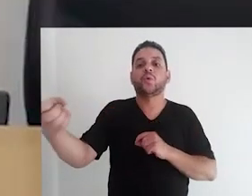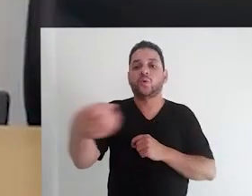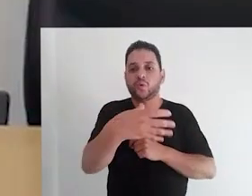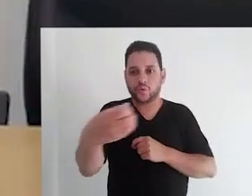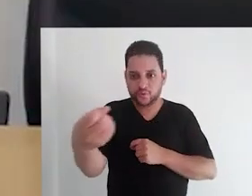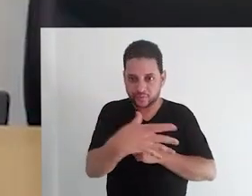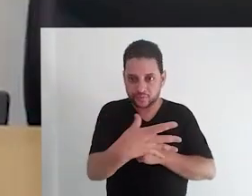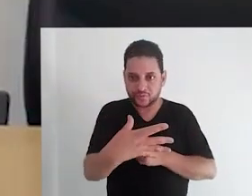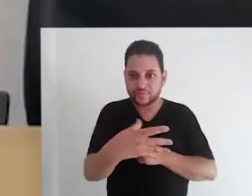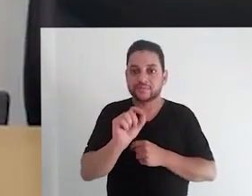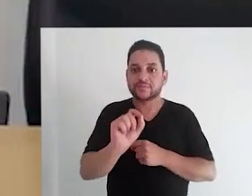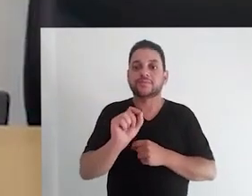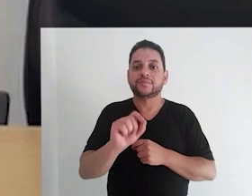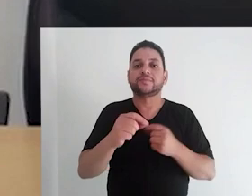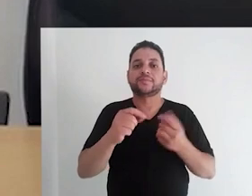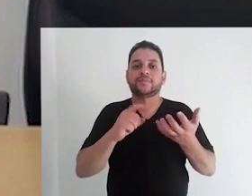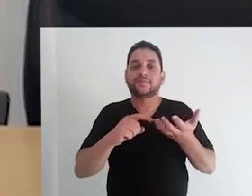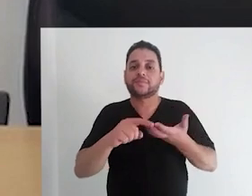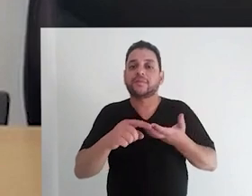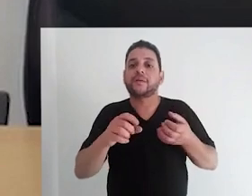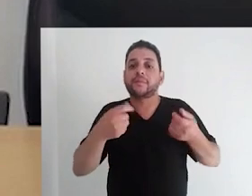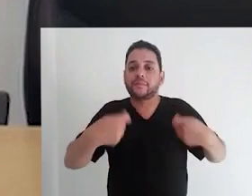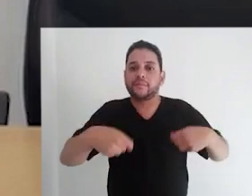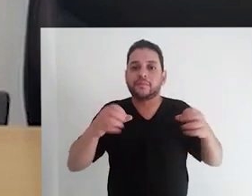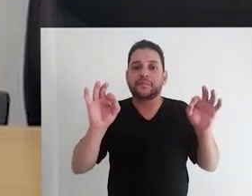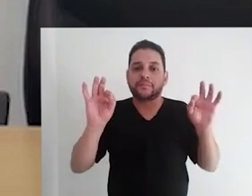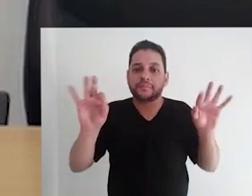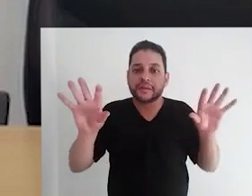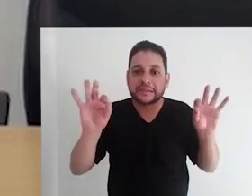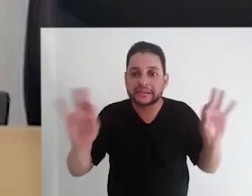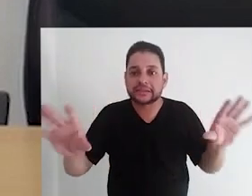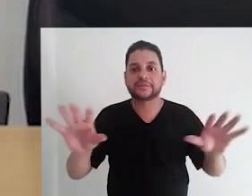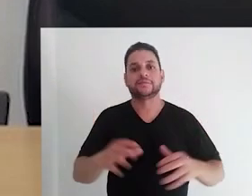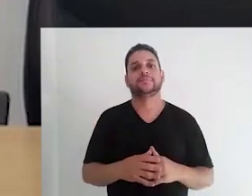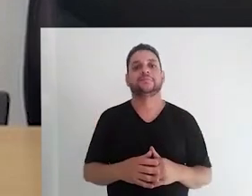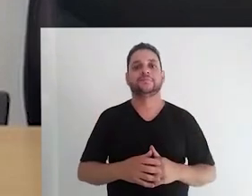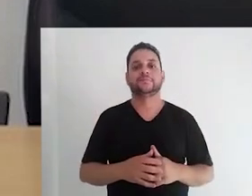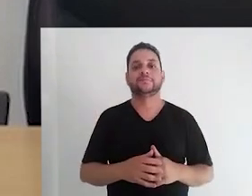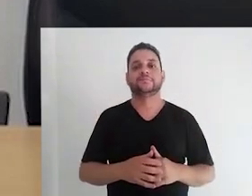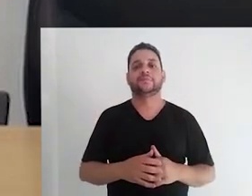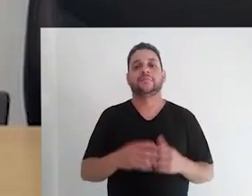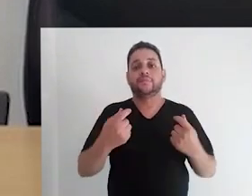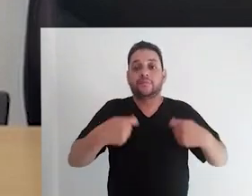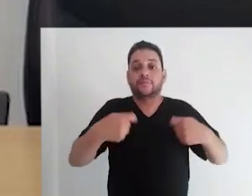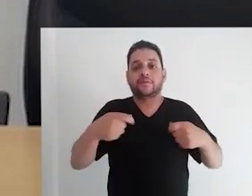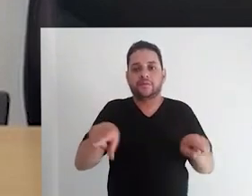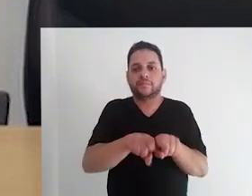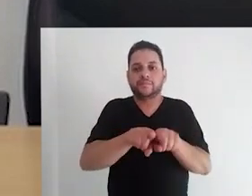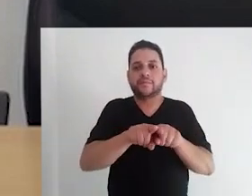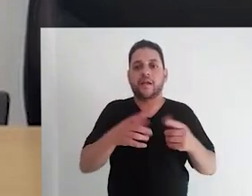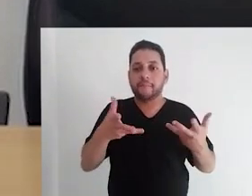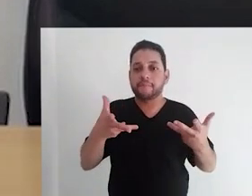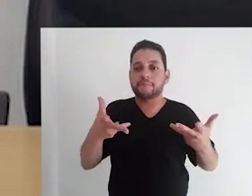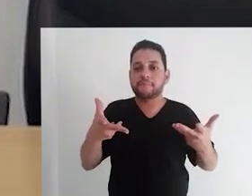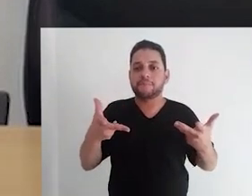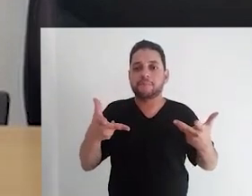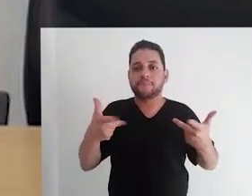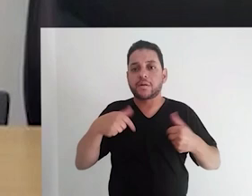necessidade de serem especializados em razão de uma mesma matéria, garantindo também maior eficiência na produção de atos